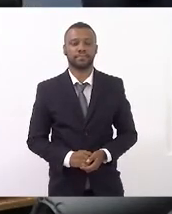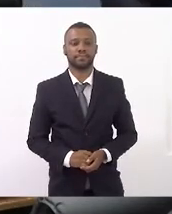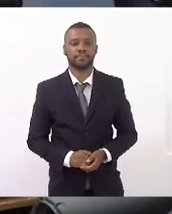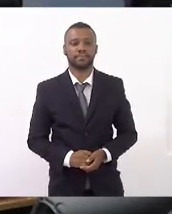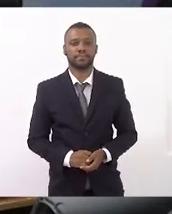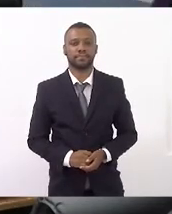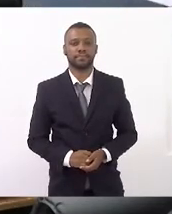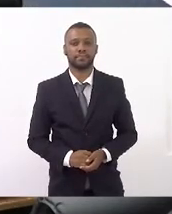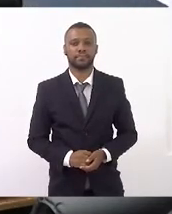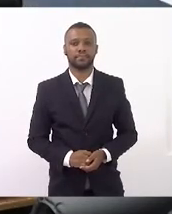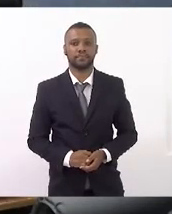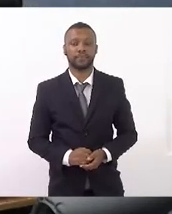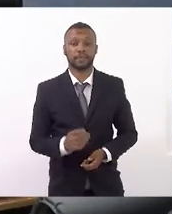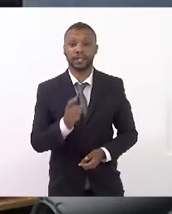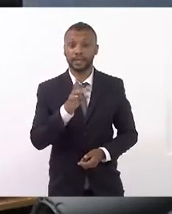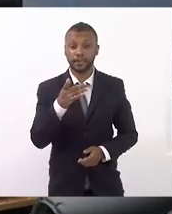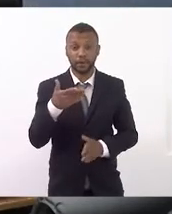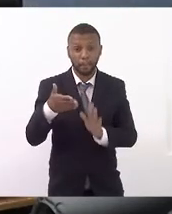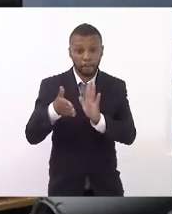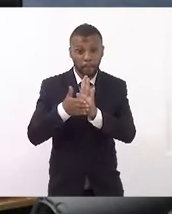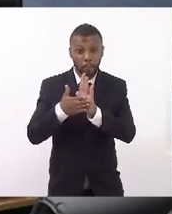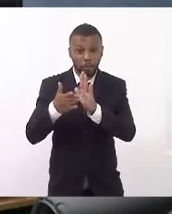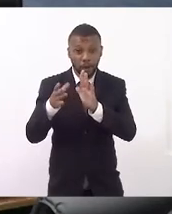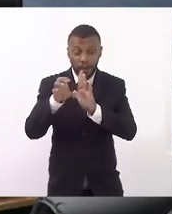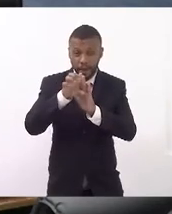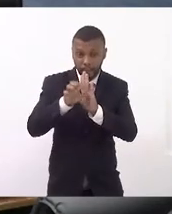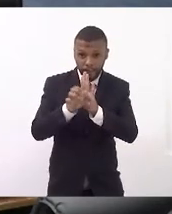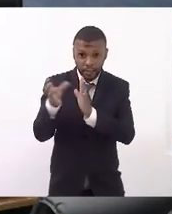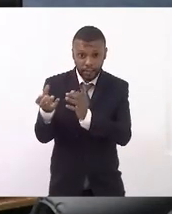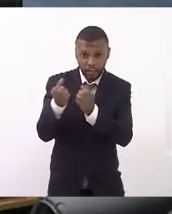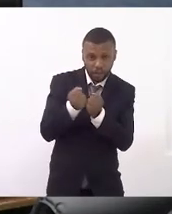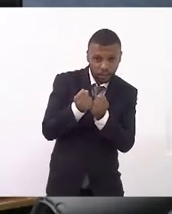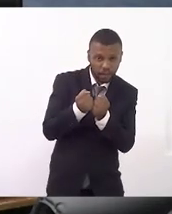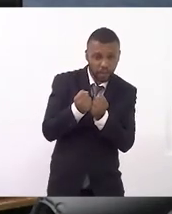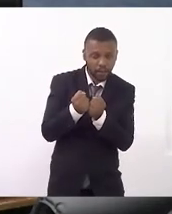Se você for com emenda, eu não vou te dar o som. Se for sem emenda, eu te dou.